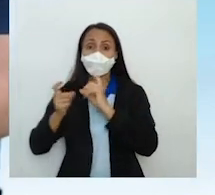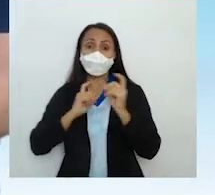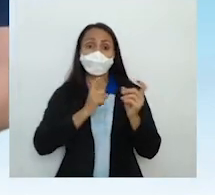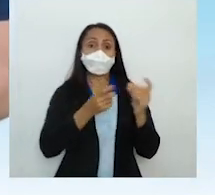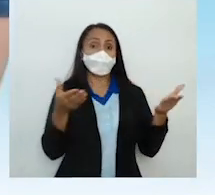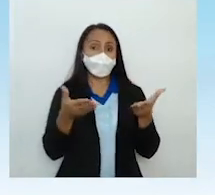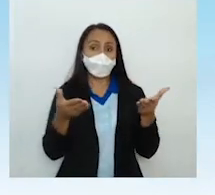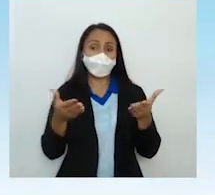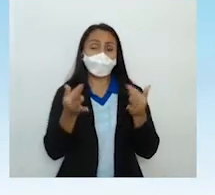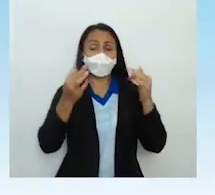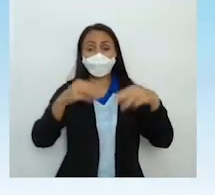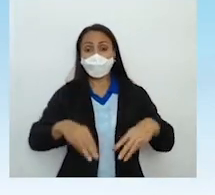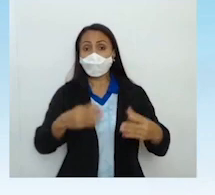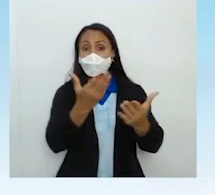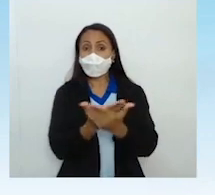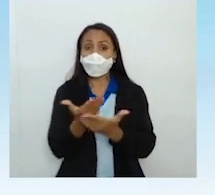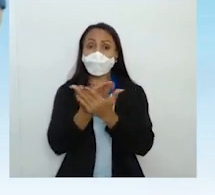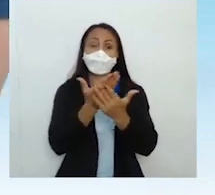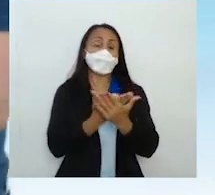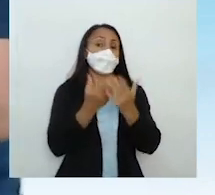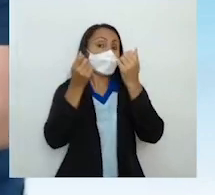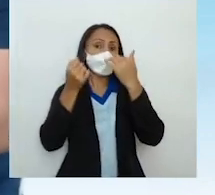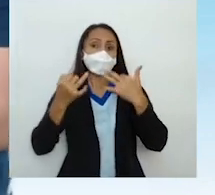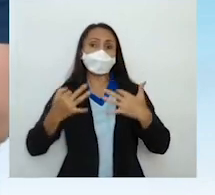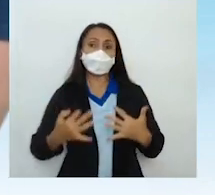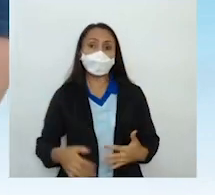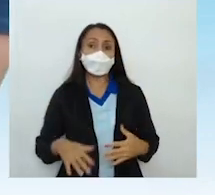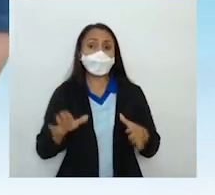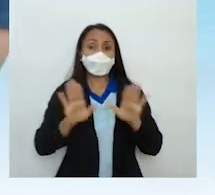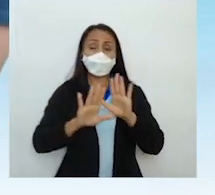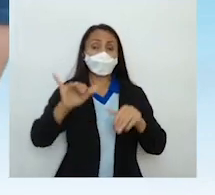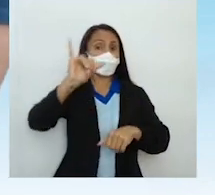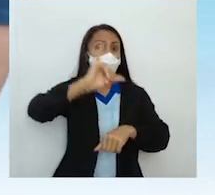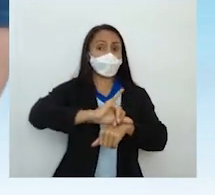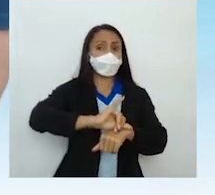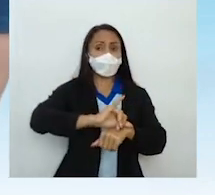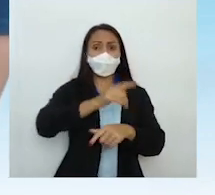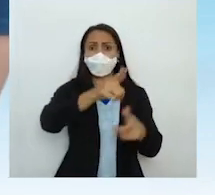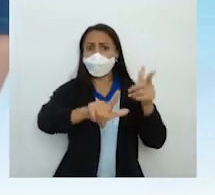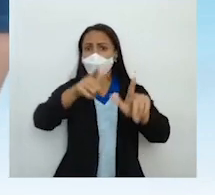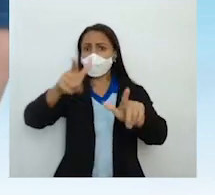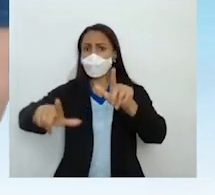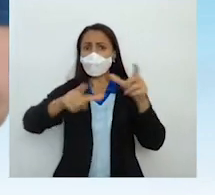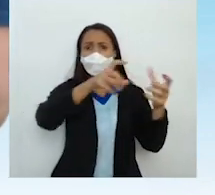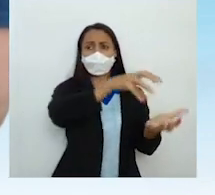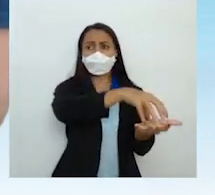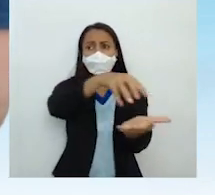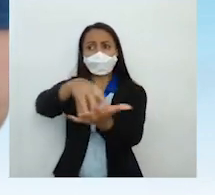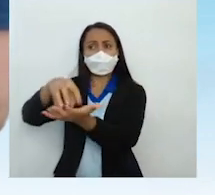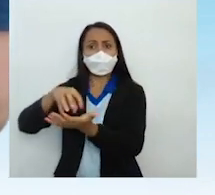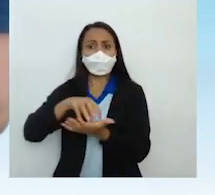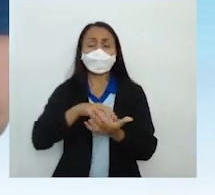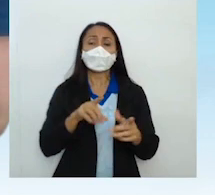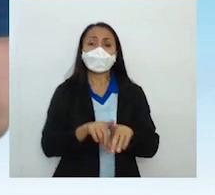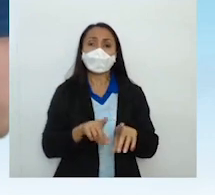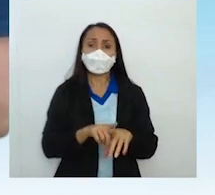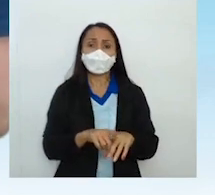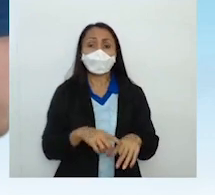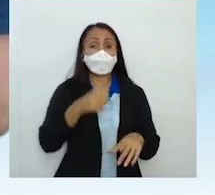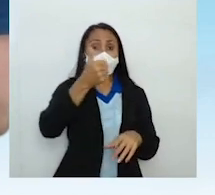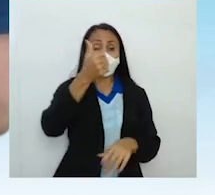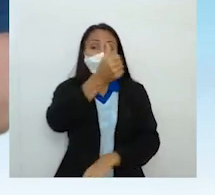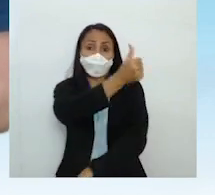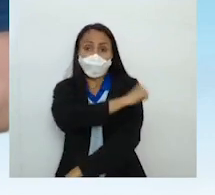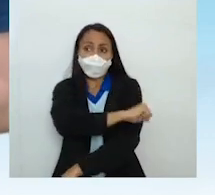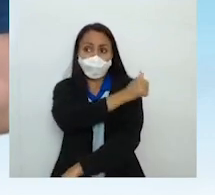no final da aula, ele irá falar que também não só a capital, né? Como outras cidades, não é isso? Exatamente. O primeiro colocado foi Rio de